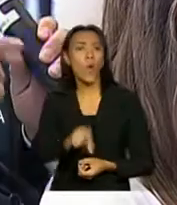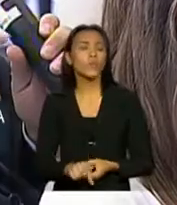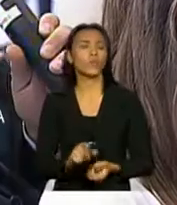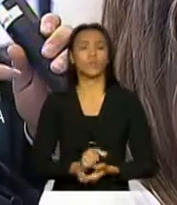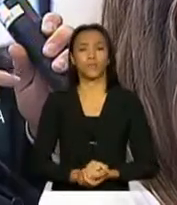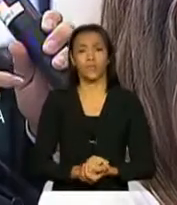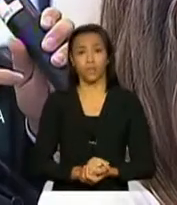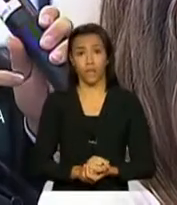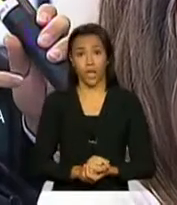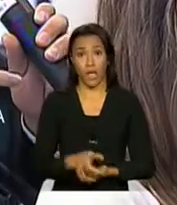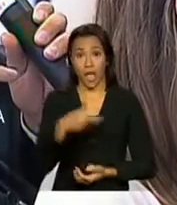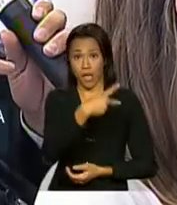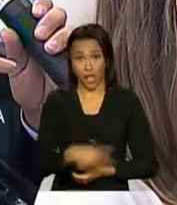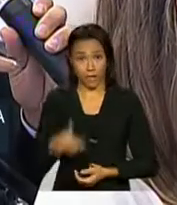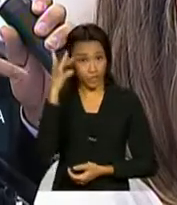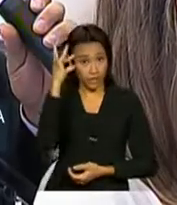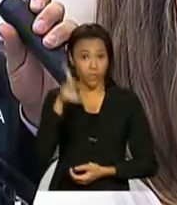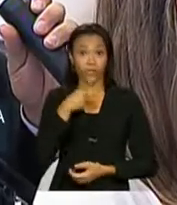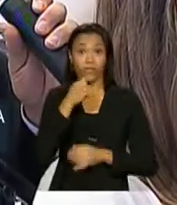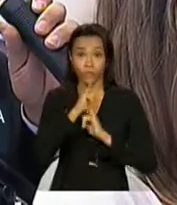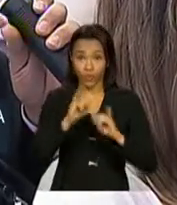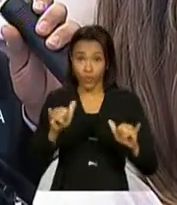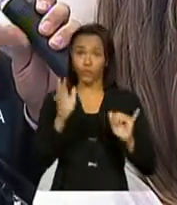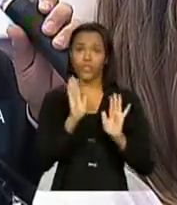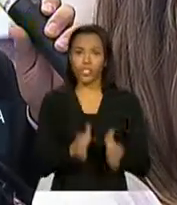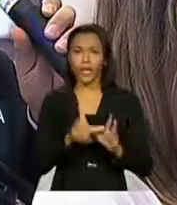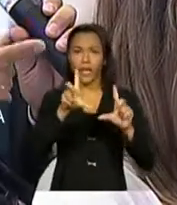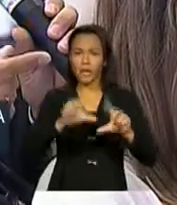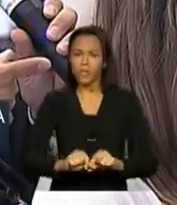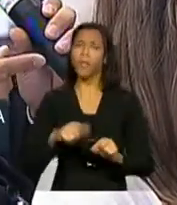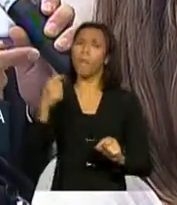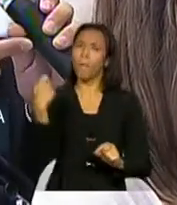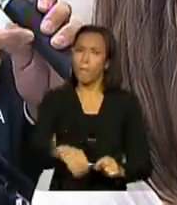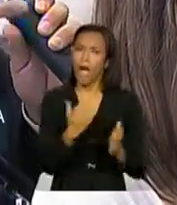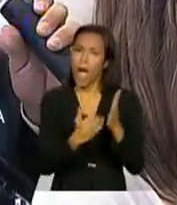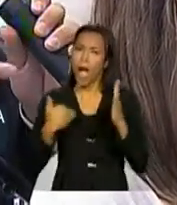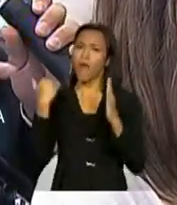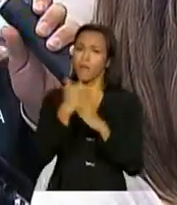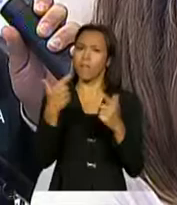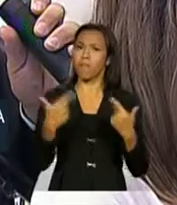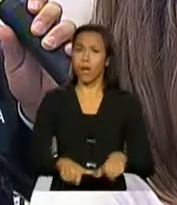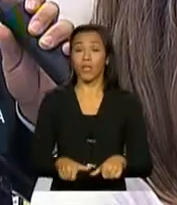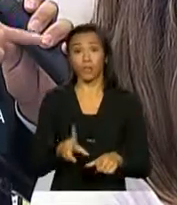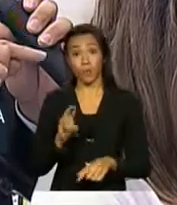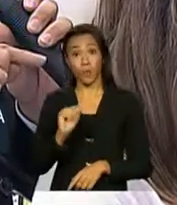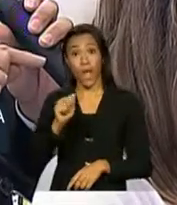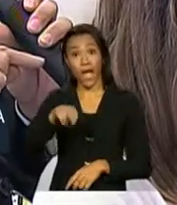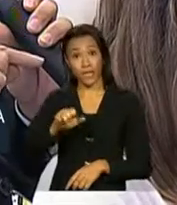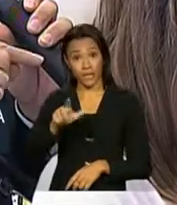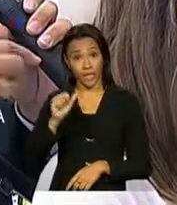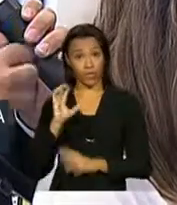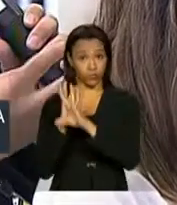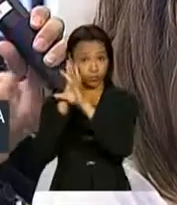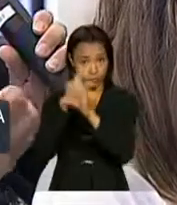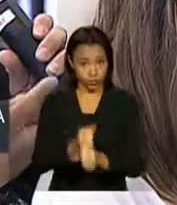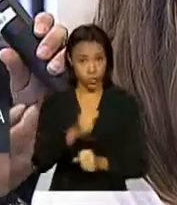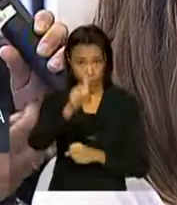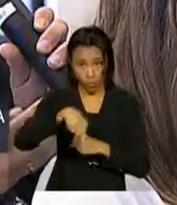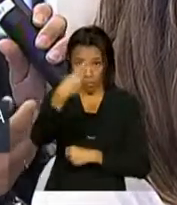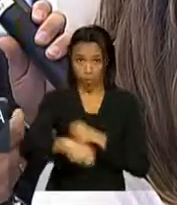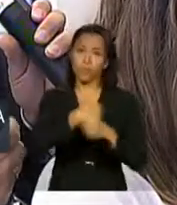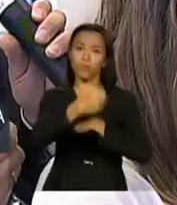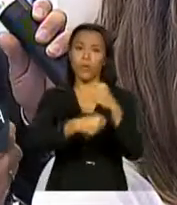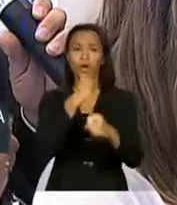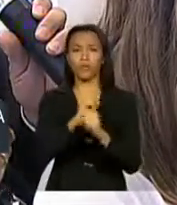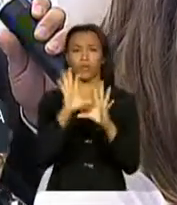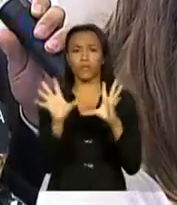a presidente Dilma mencionou que a redução nas tarifas pode ser ainda maior quando a ANEEL concluir no ano que vem os